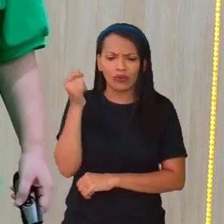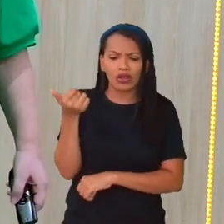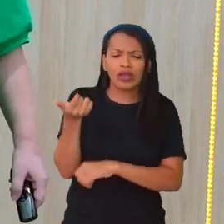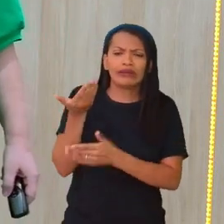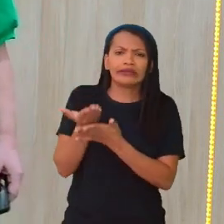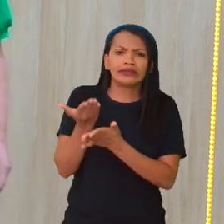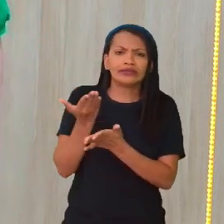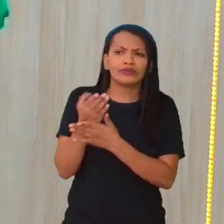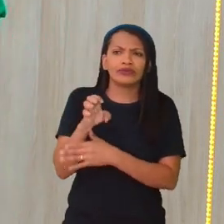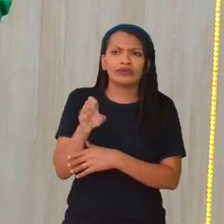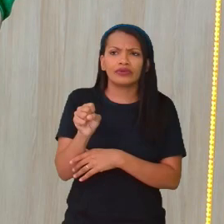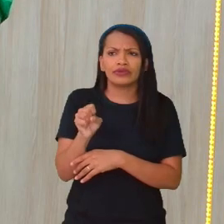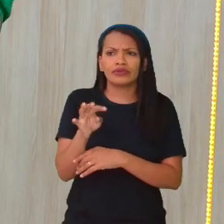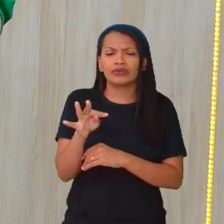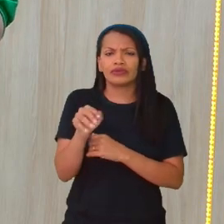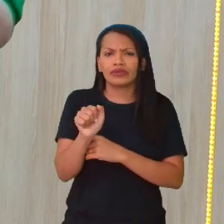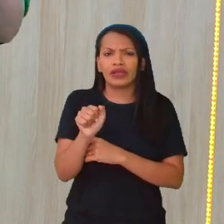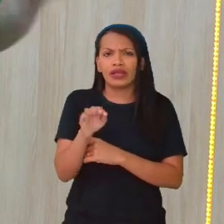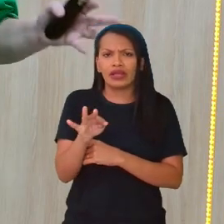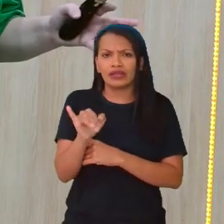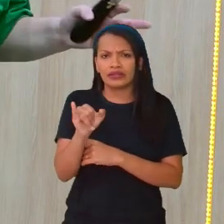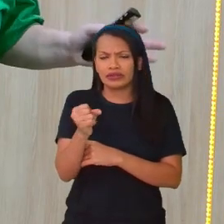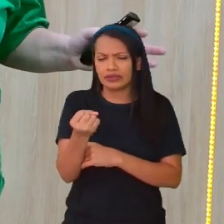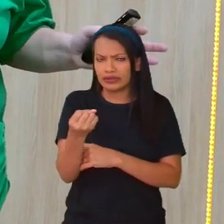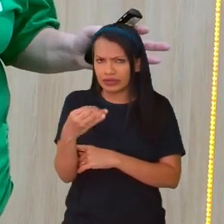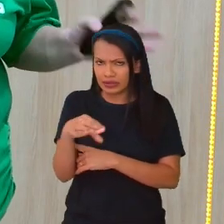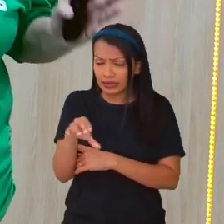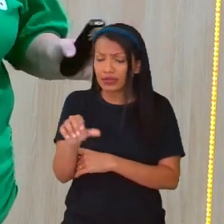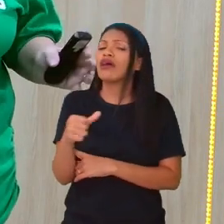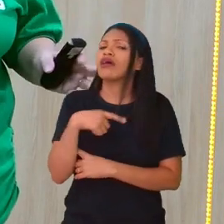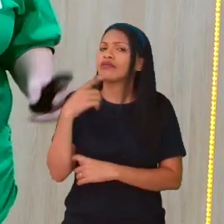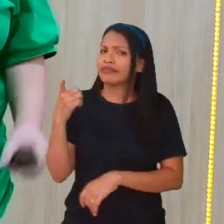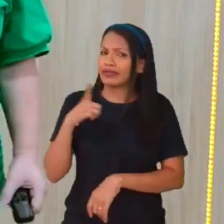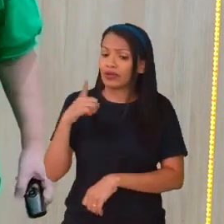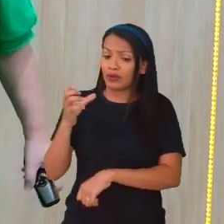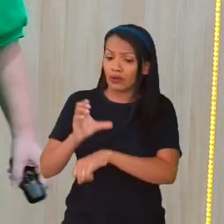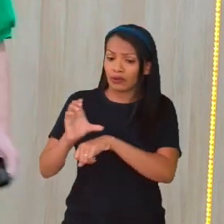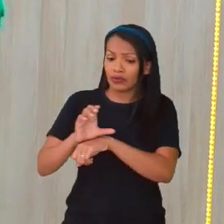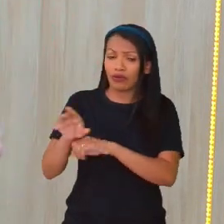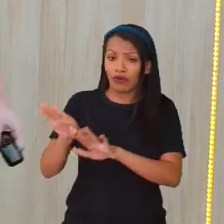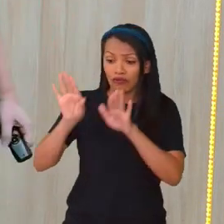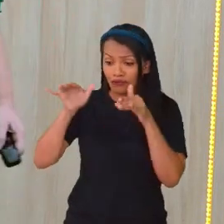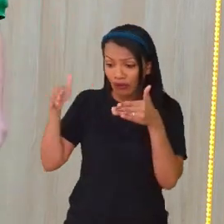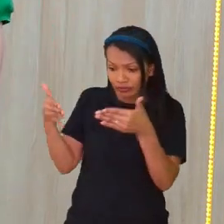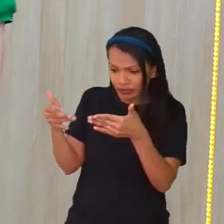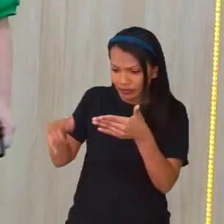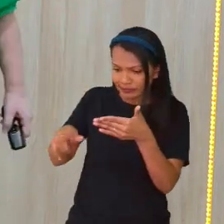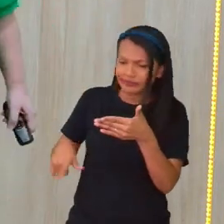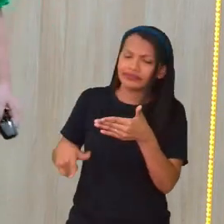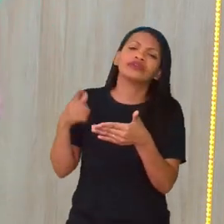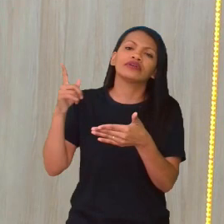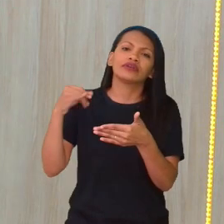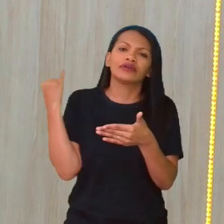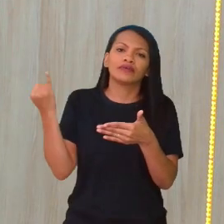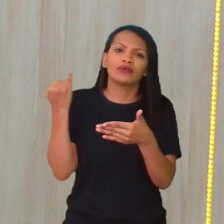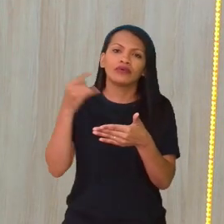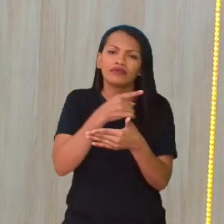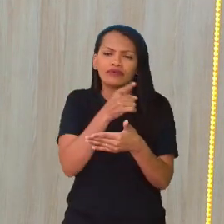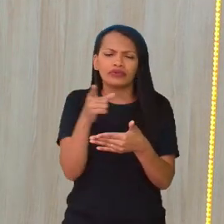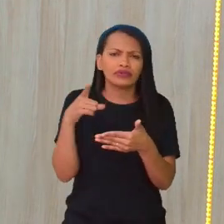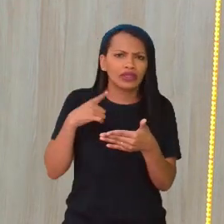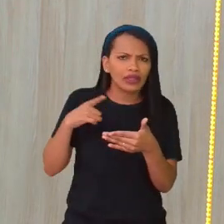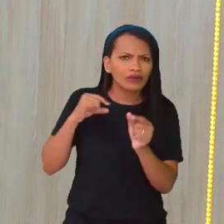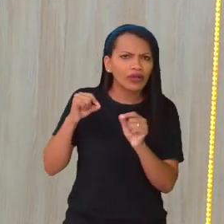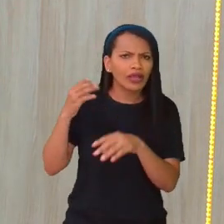estudar estatística? Vocês vão ter um curso de estatística, só de estatística. Veja como é importante. E para que vocês vão